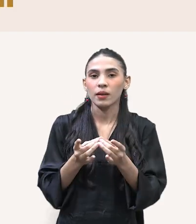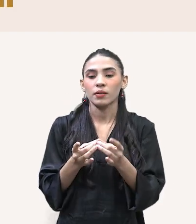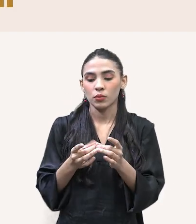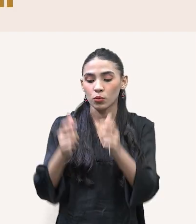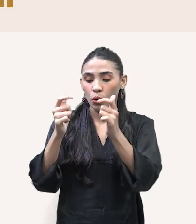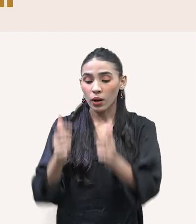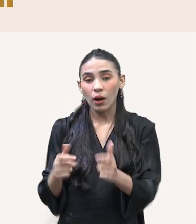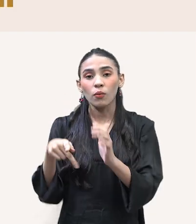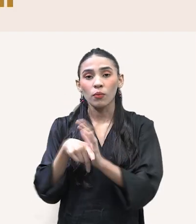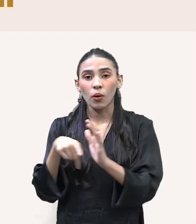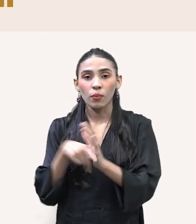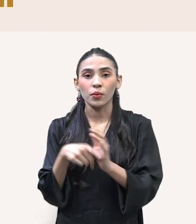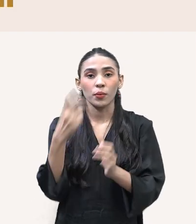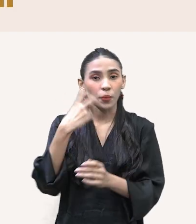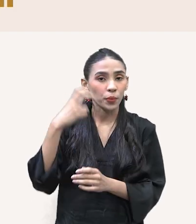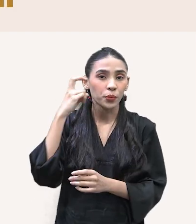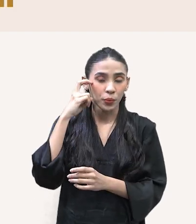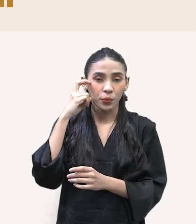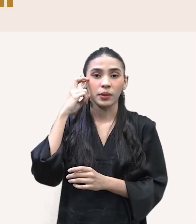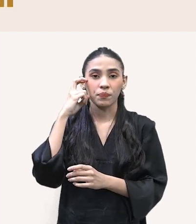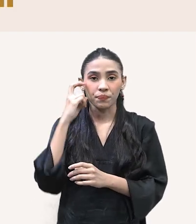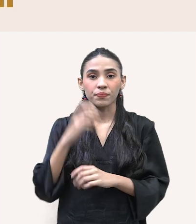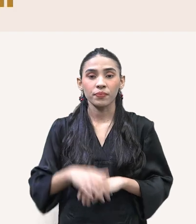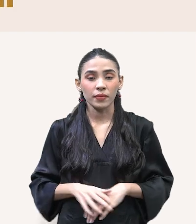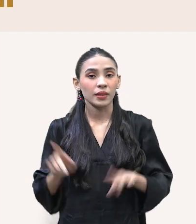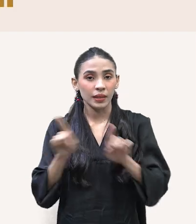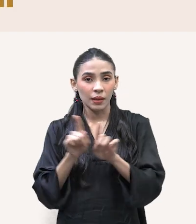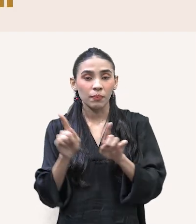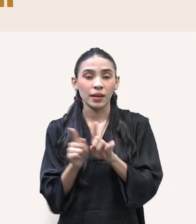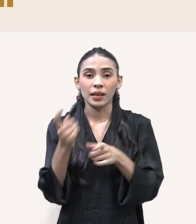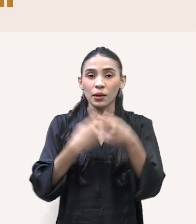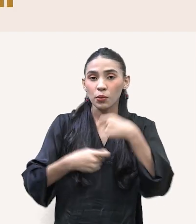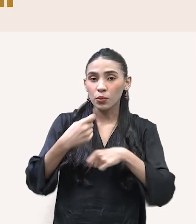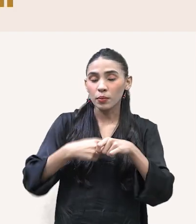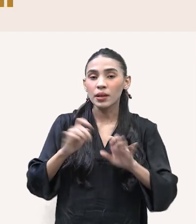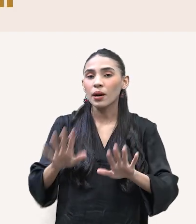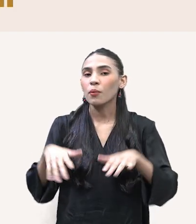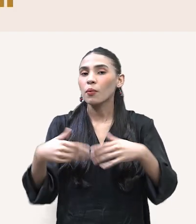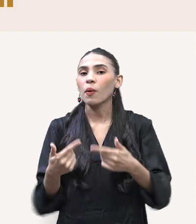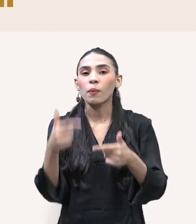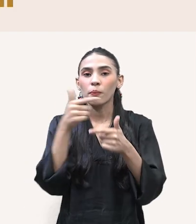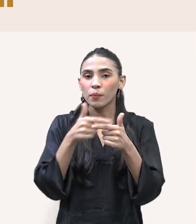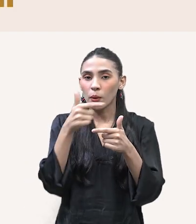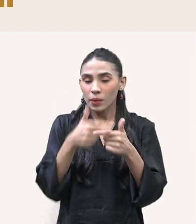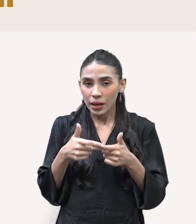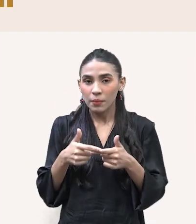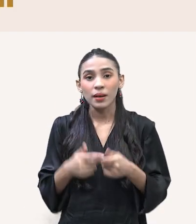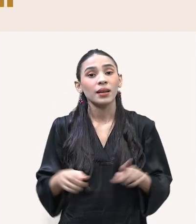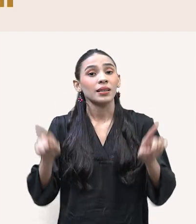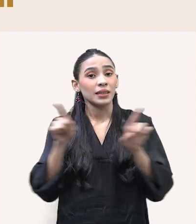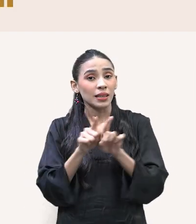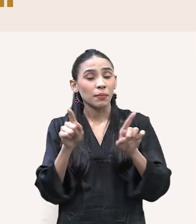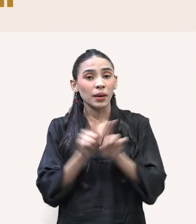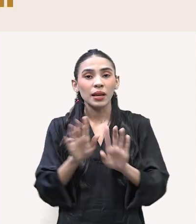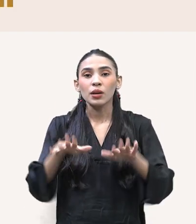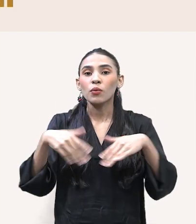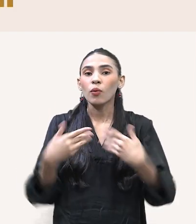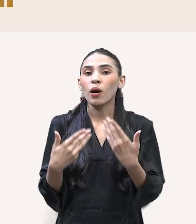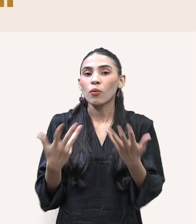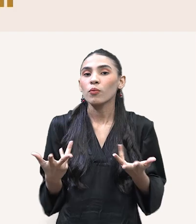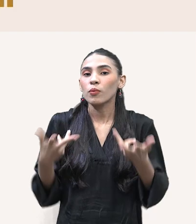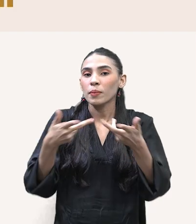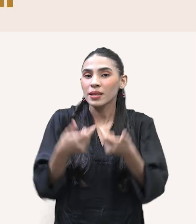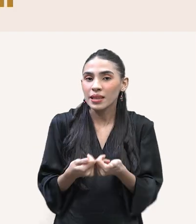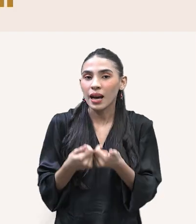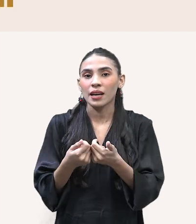daquele local, a cultura daquele local, a economia, quais são os problemas e também quais são os potenciais